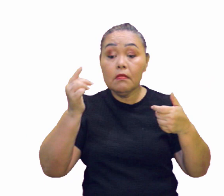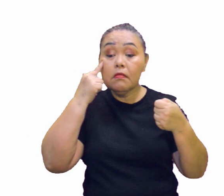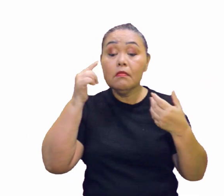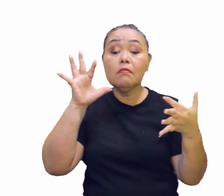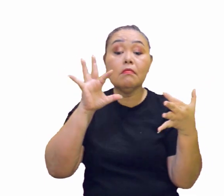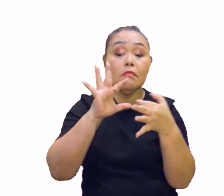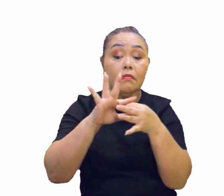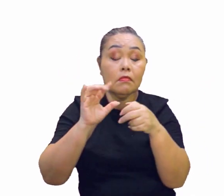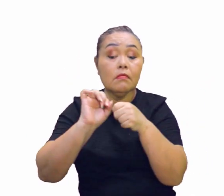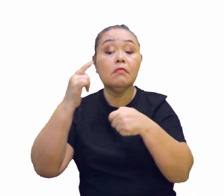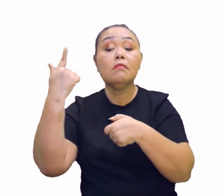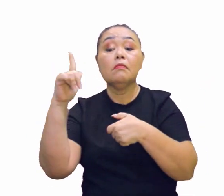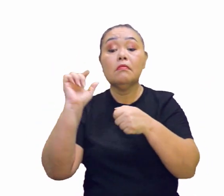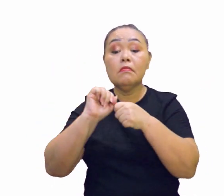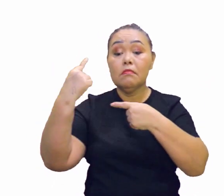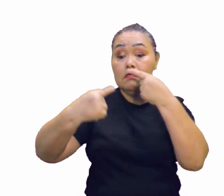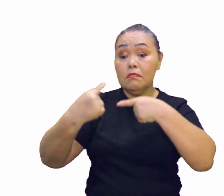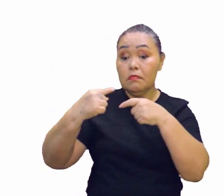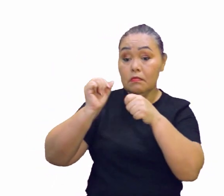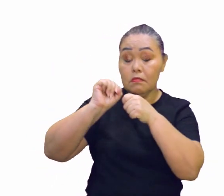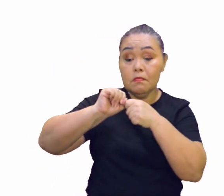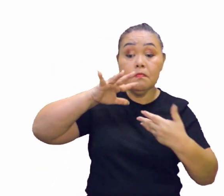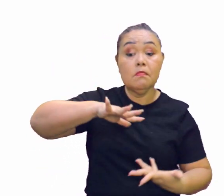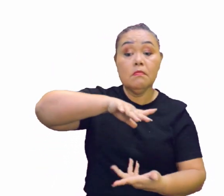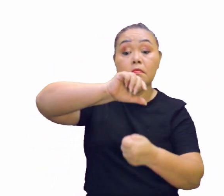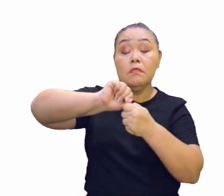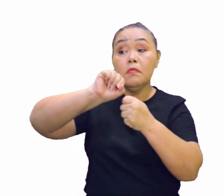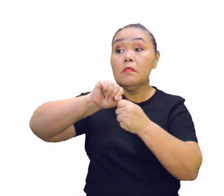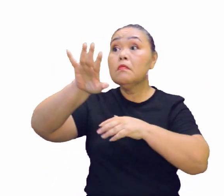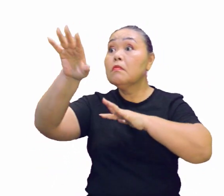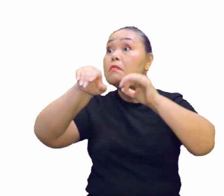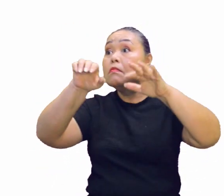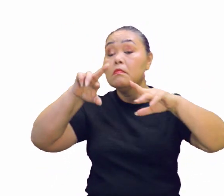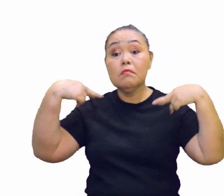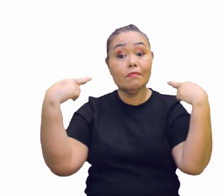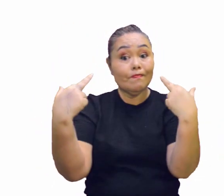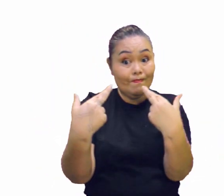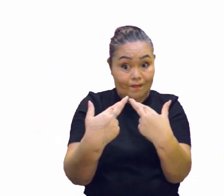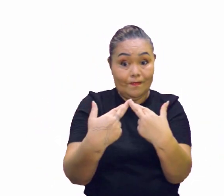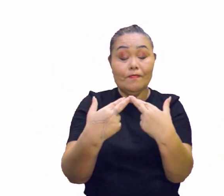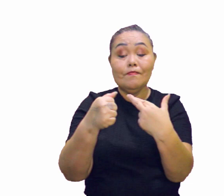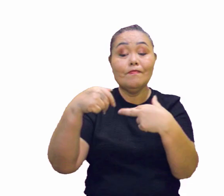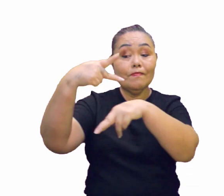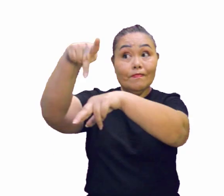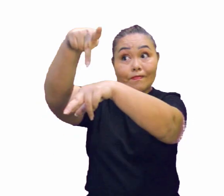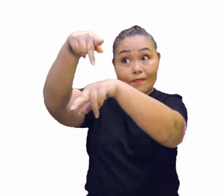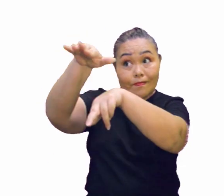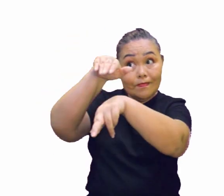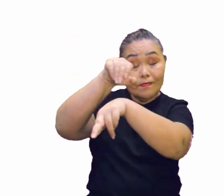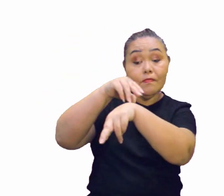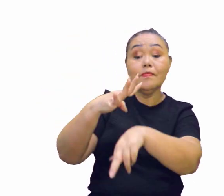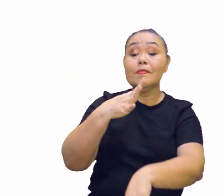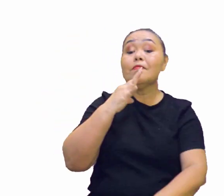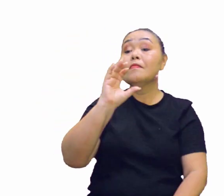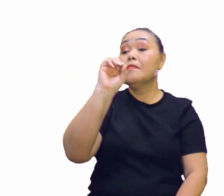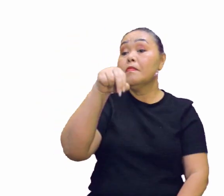mundial quando as nações se reúnem na Organização das Nações Unidas, né, conhecida como ONU.